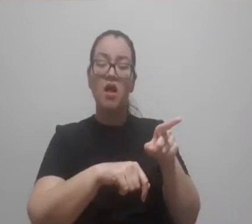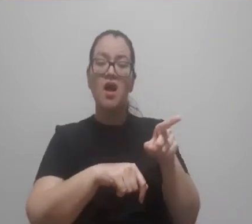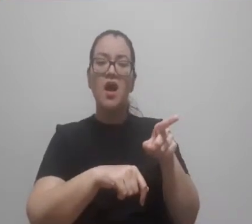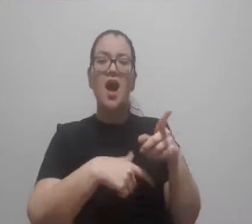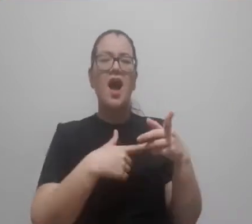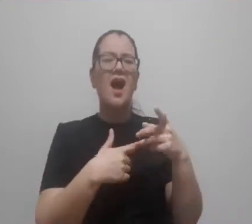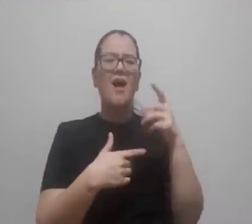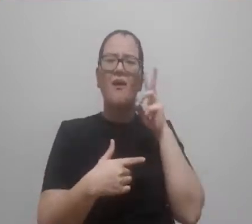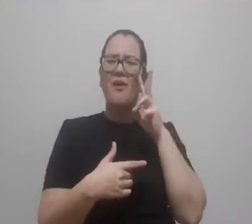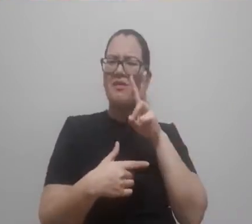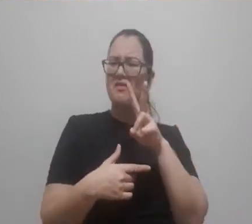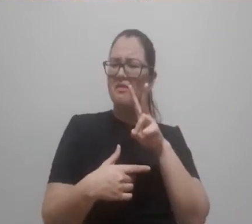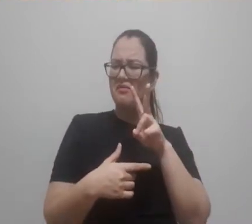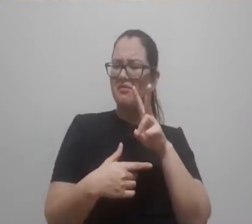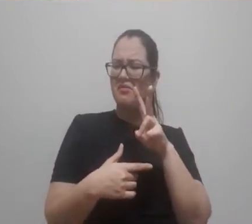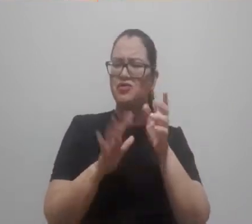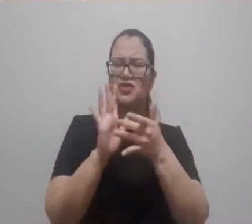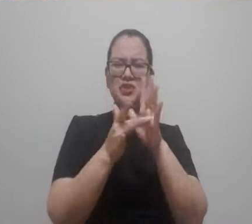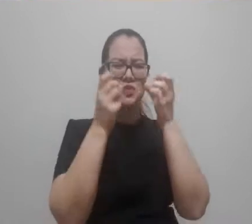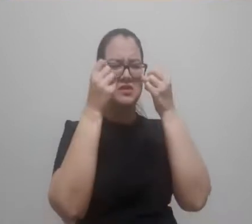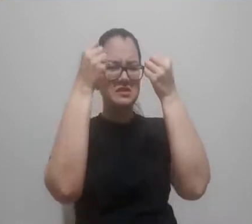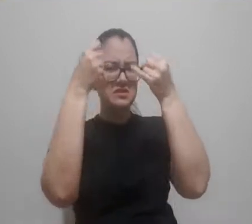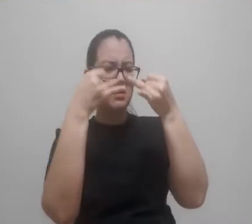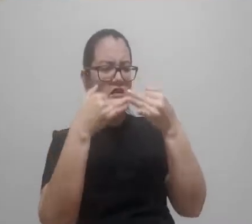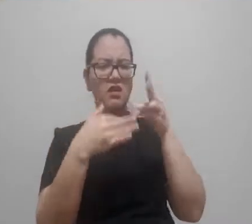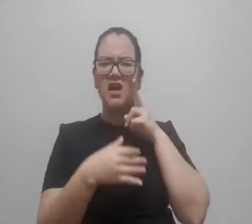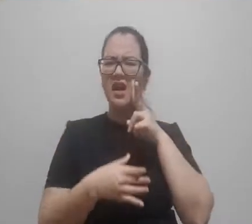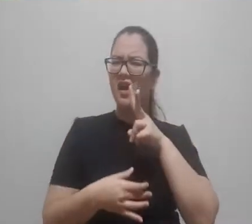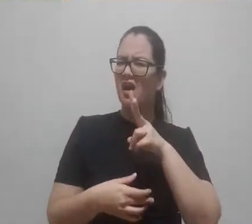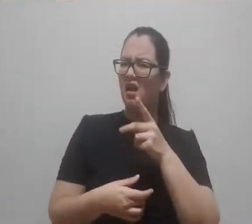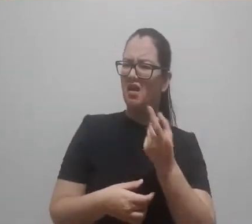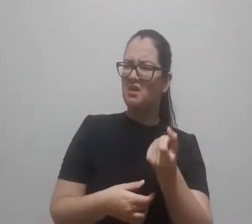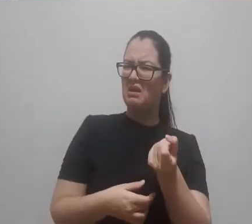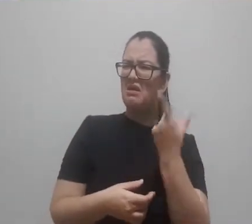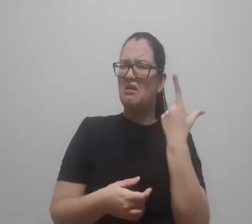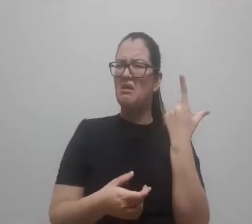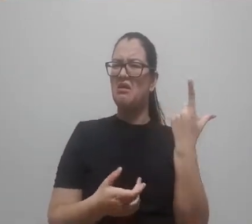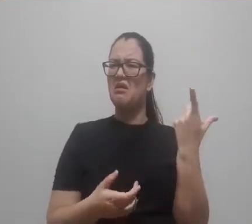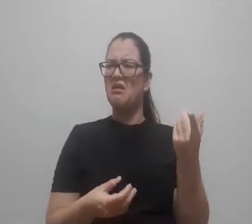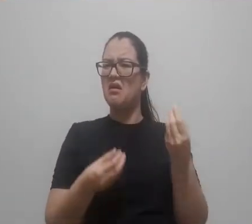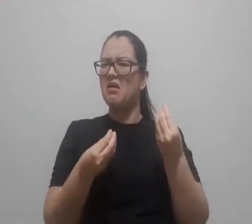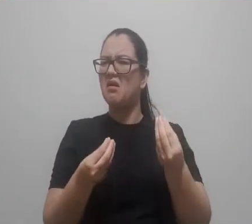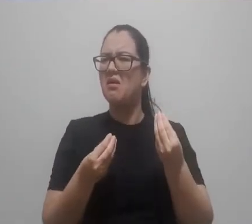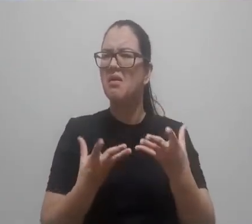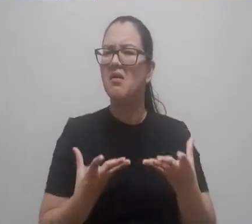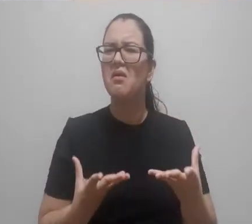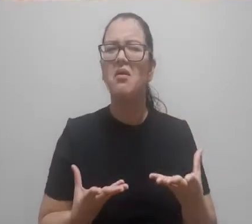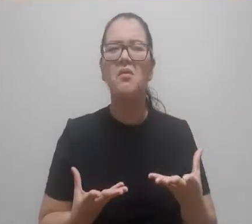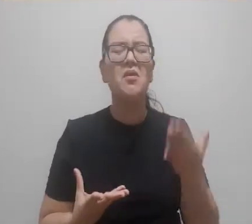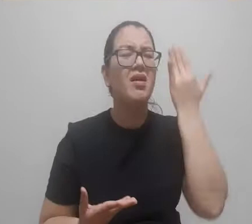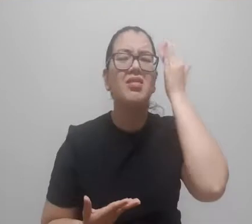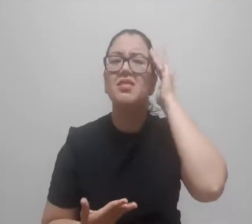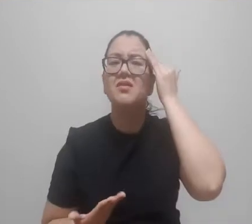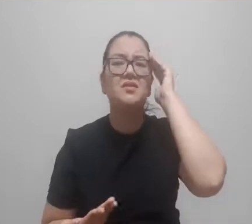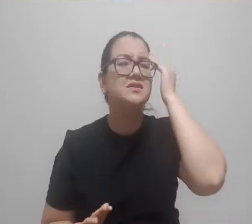doutrina. Então existiam muitas coisas incomuns. Martin Lloyd Jones fala sobre isso. E ele assim, na sua